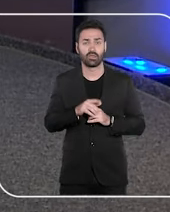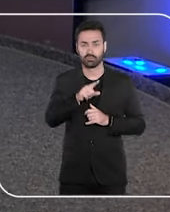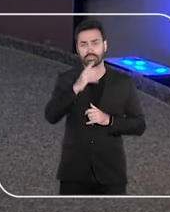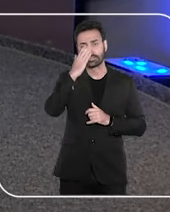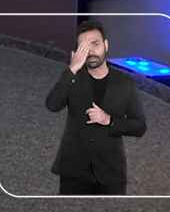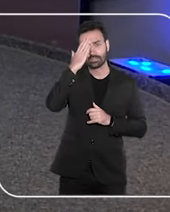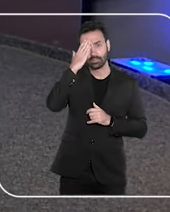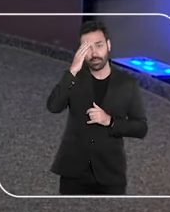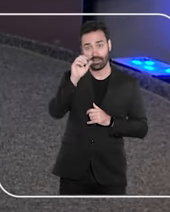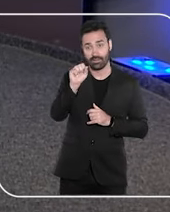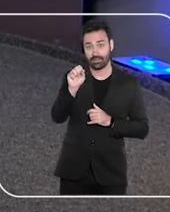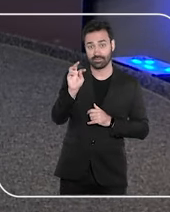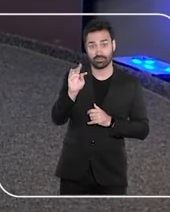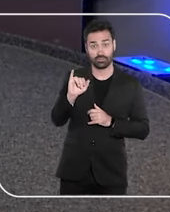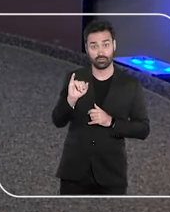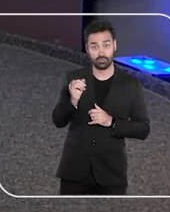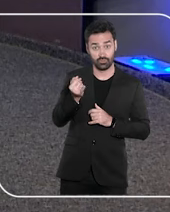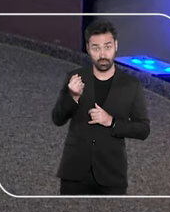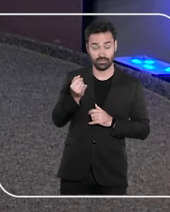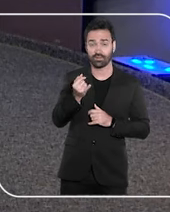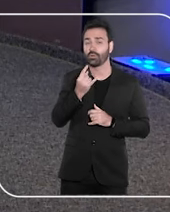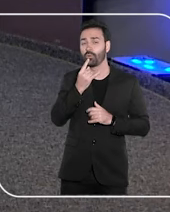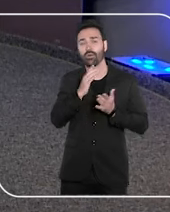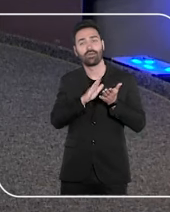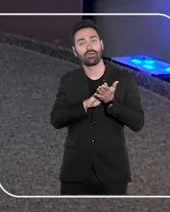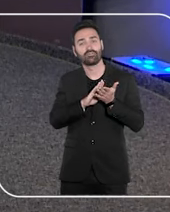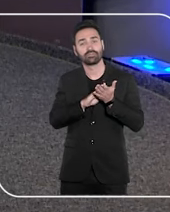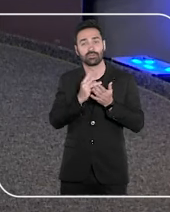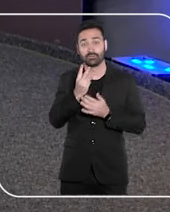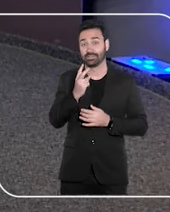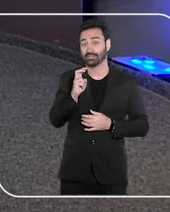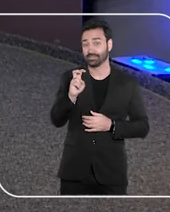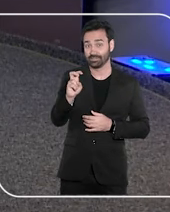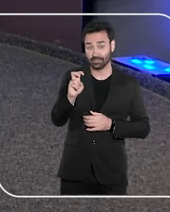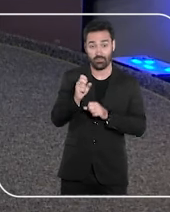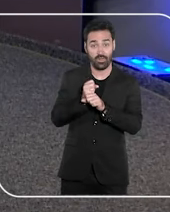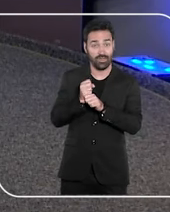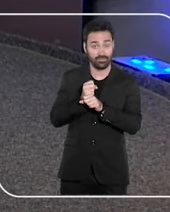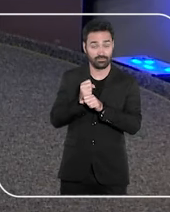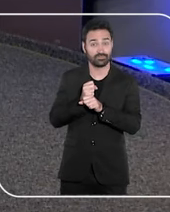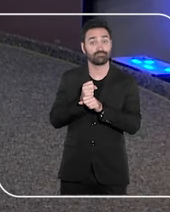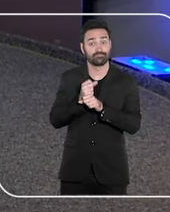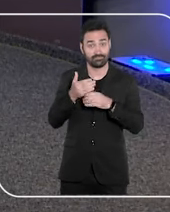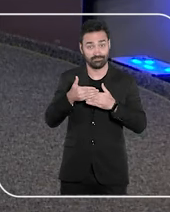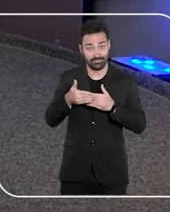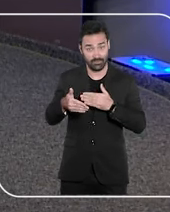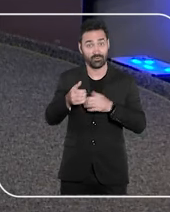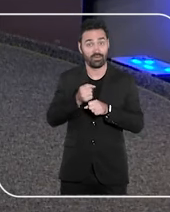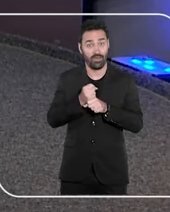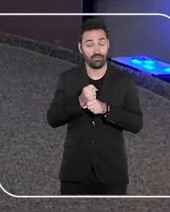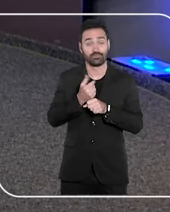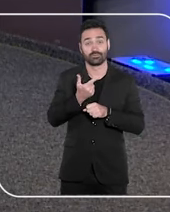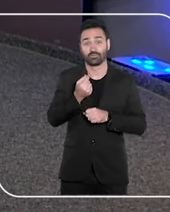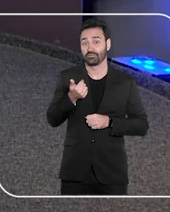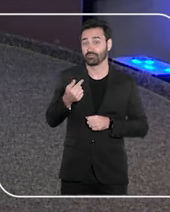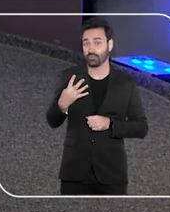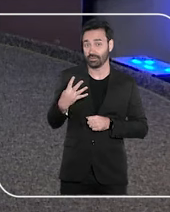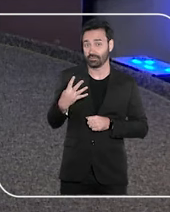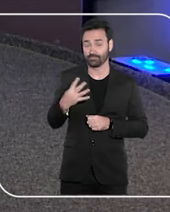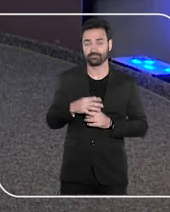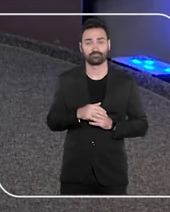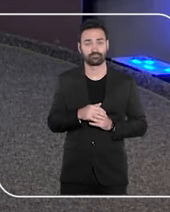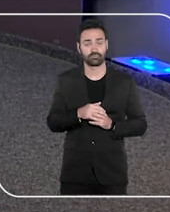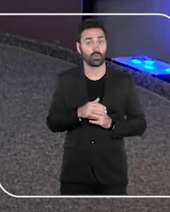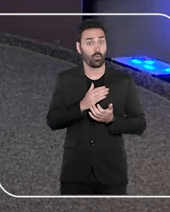que o Superior Tribunal de Justiça está completando 35 anos de existência agora em 2024? Instalado